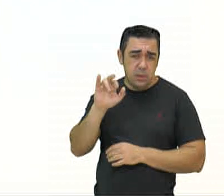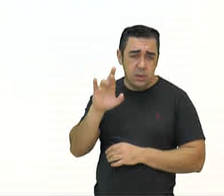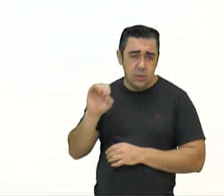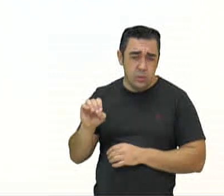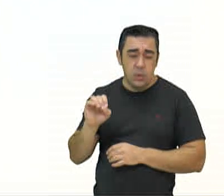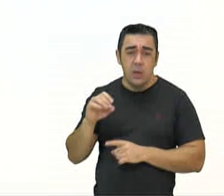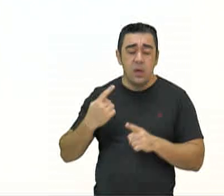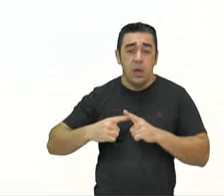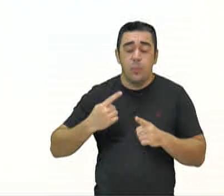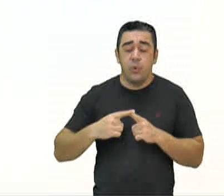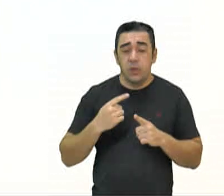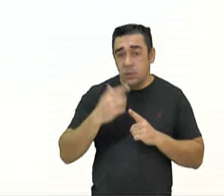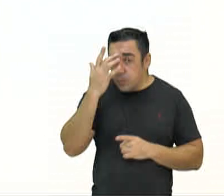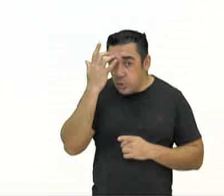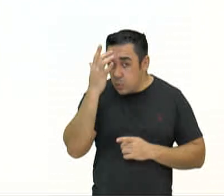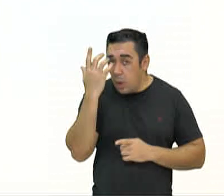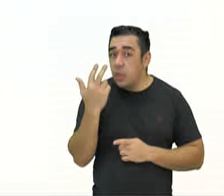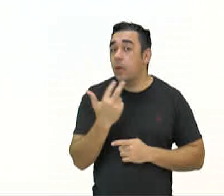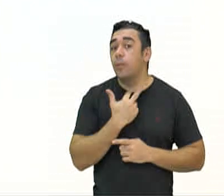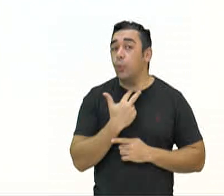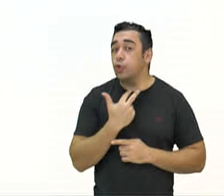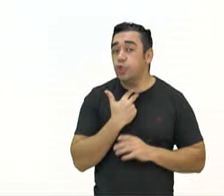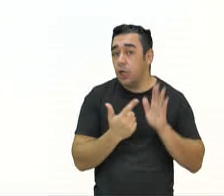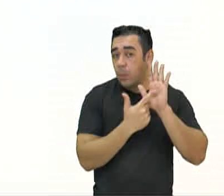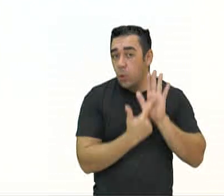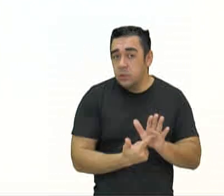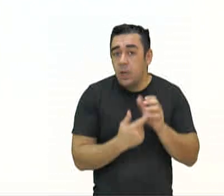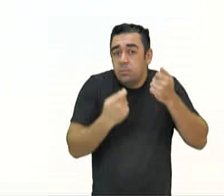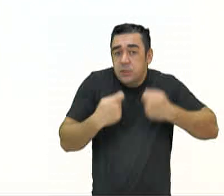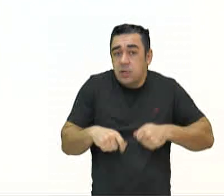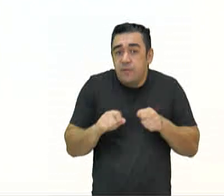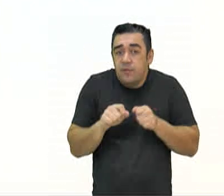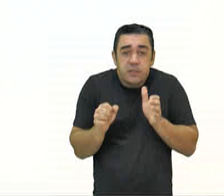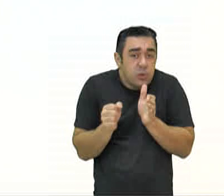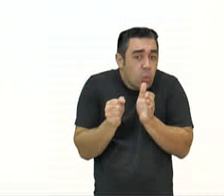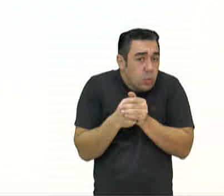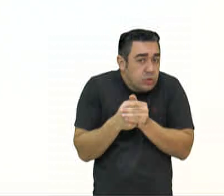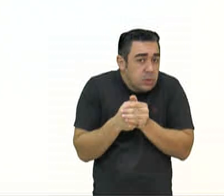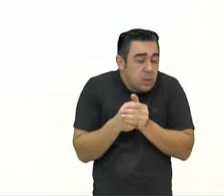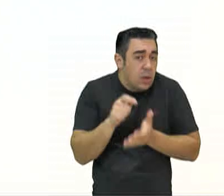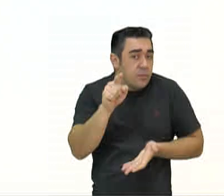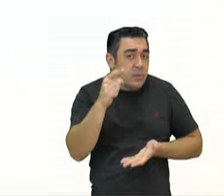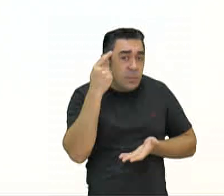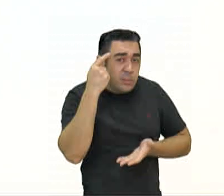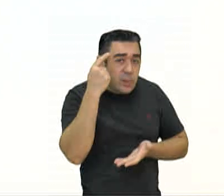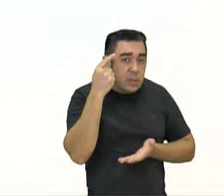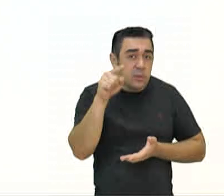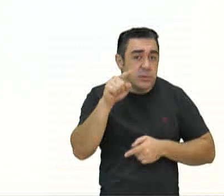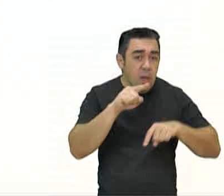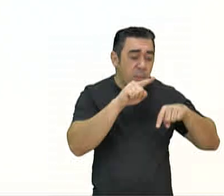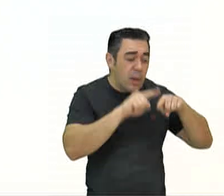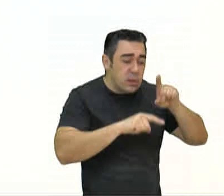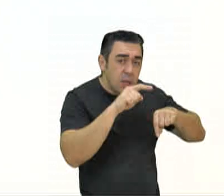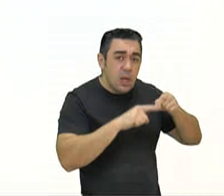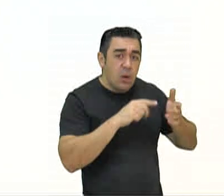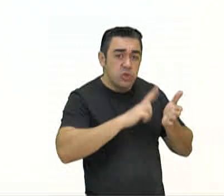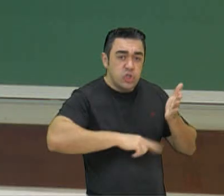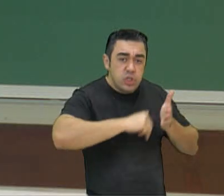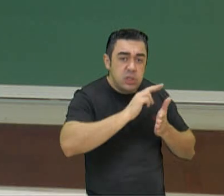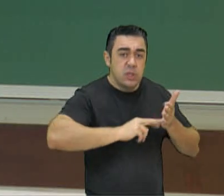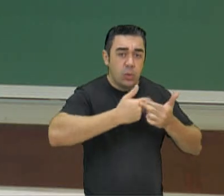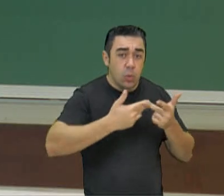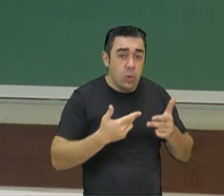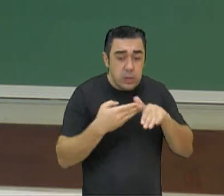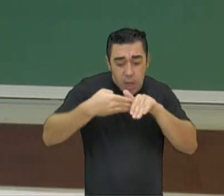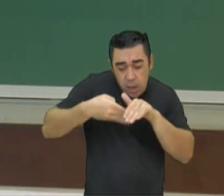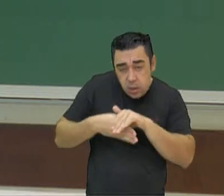eles não tinham outra alternativa, eles tinham que era escondido. E pensa você pegar todo o seu material de arte e entrar